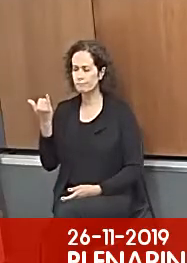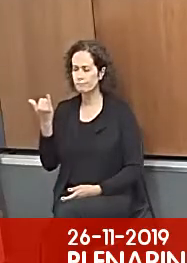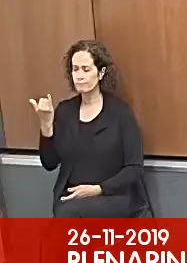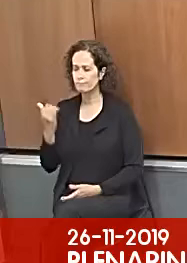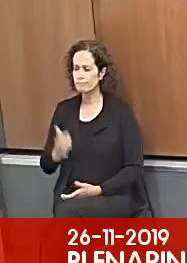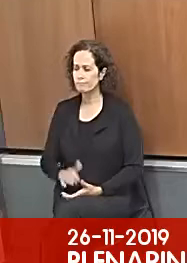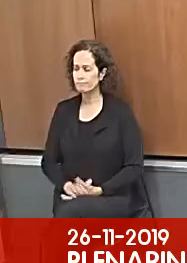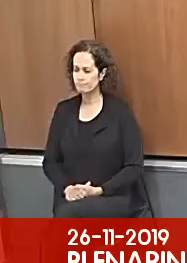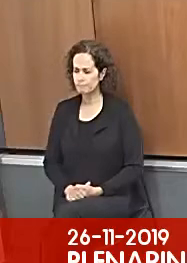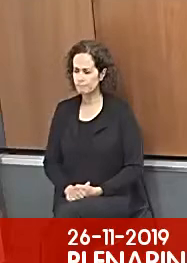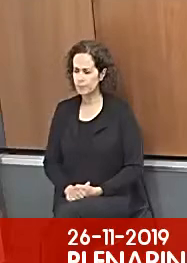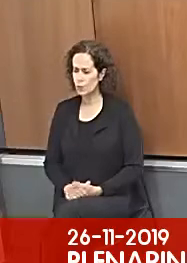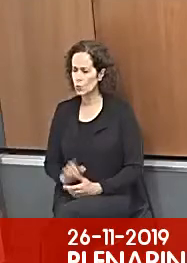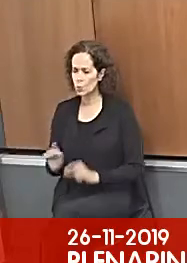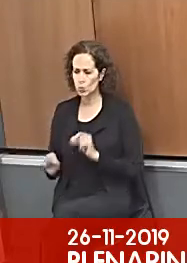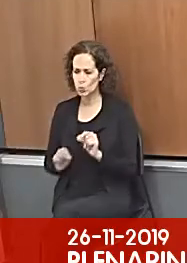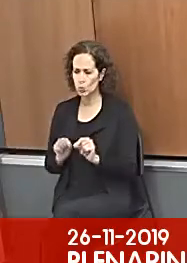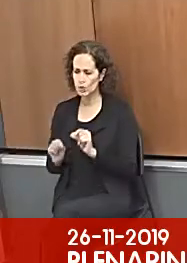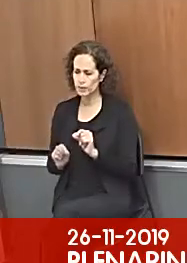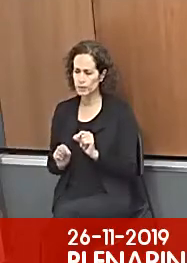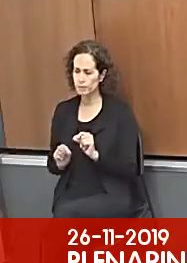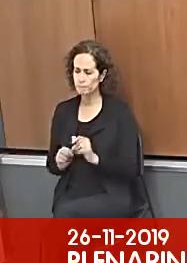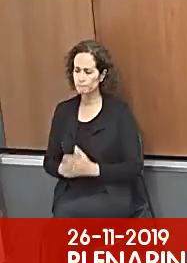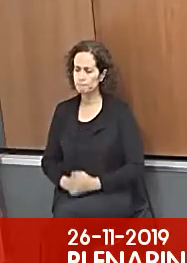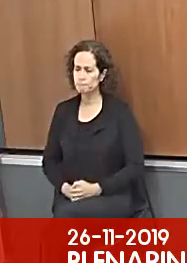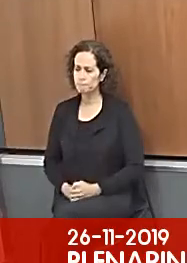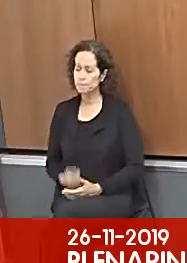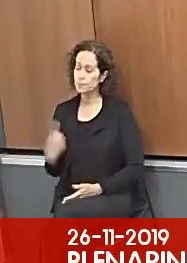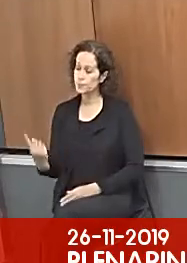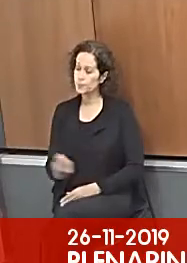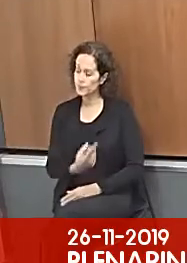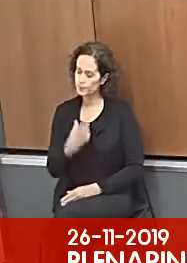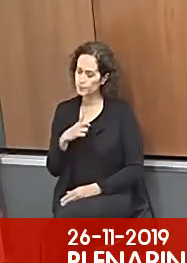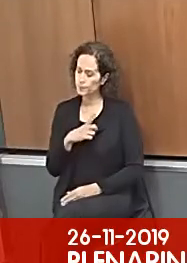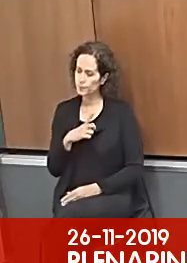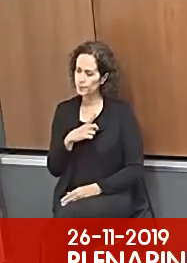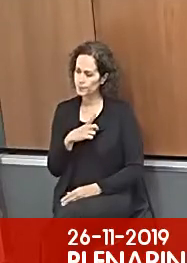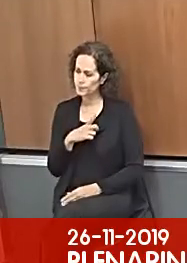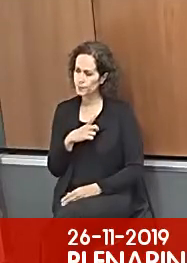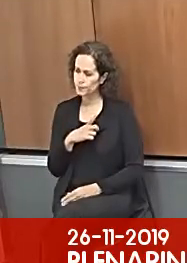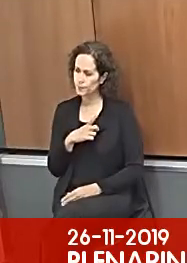Eu tenho uma premissa de que nós temos que dar